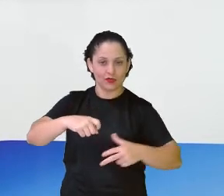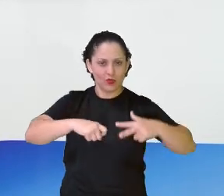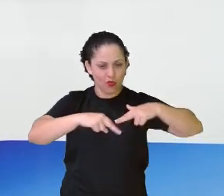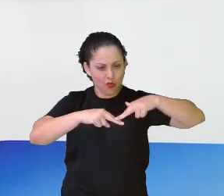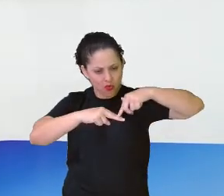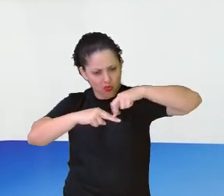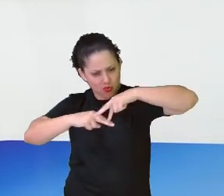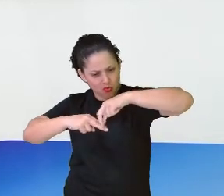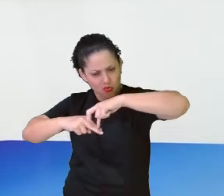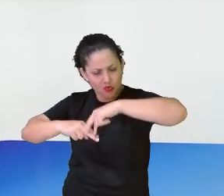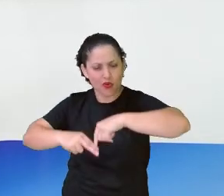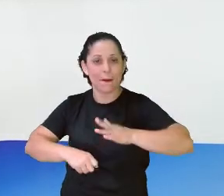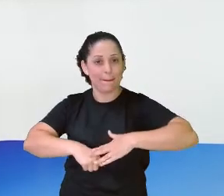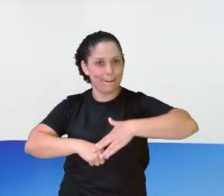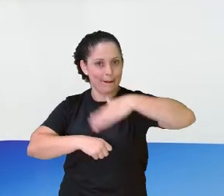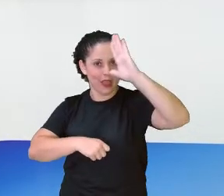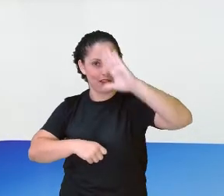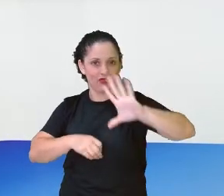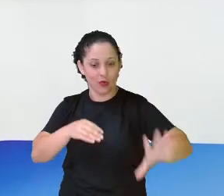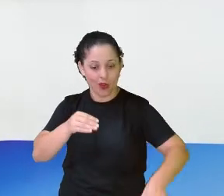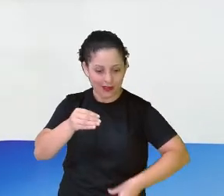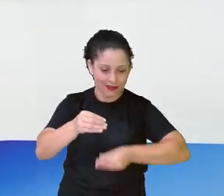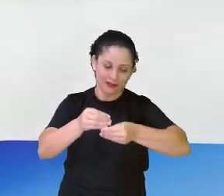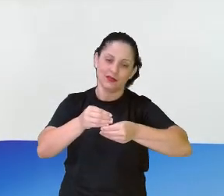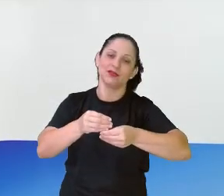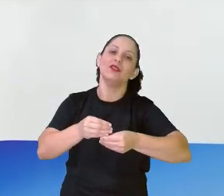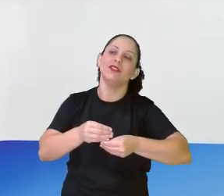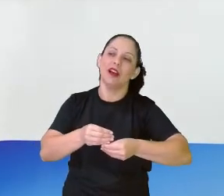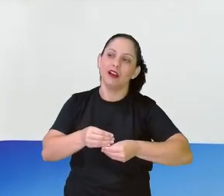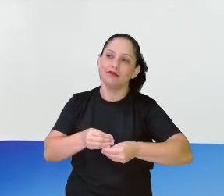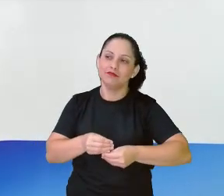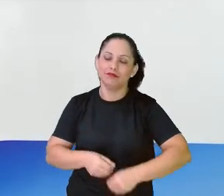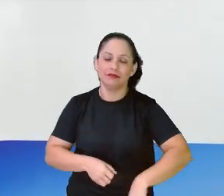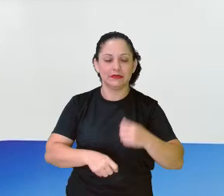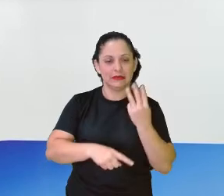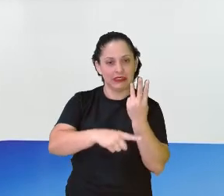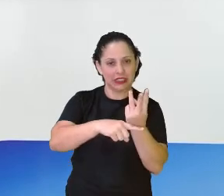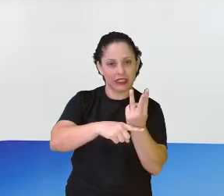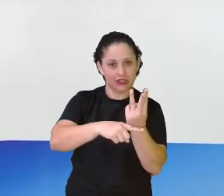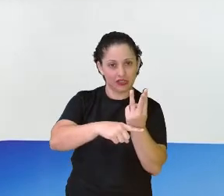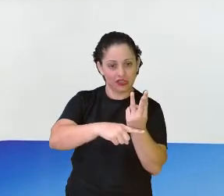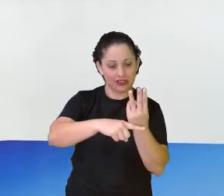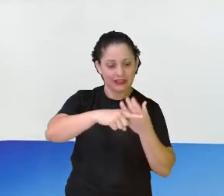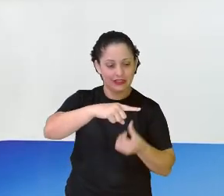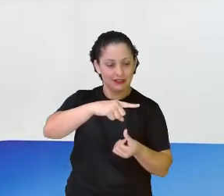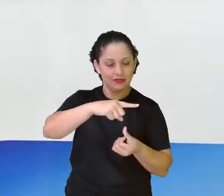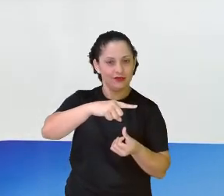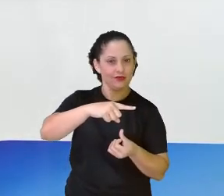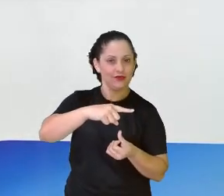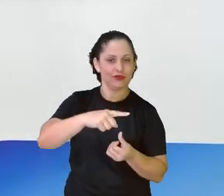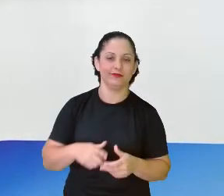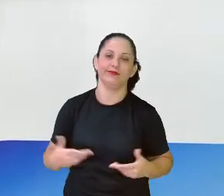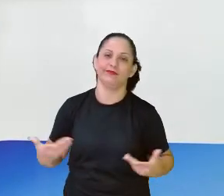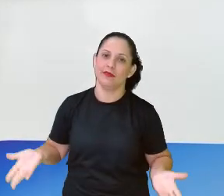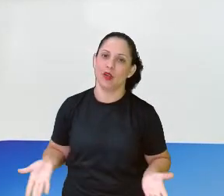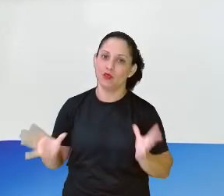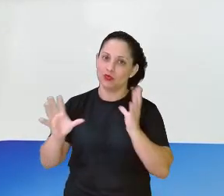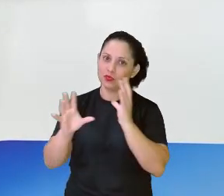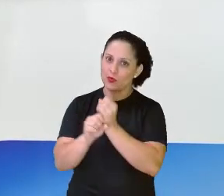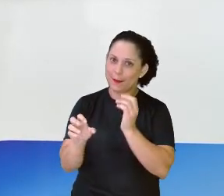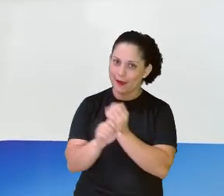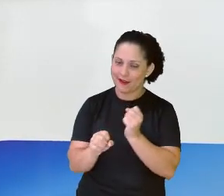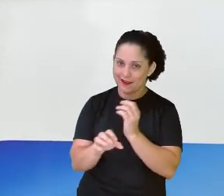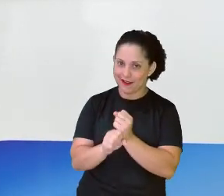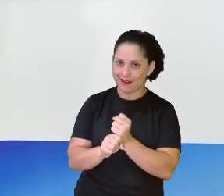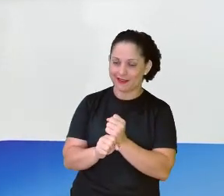ele correu mais, eu vou adicionar esses 3/6. Fiz a adição do